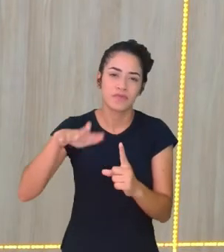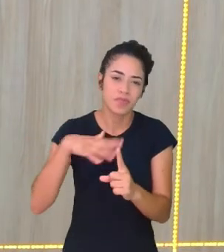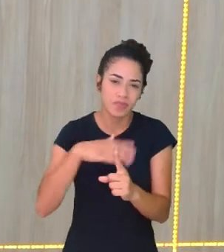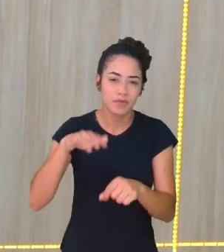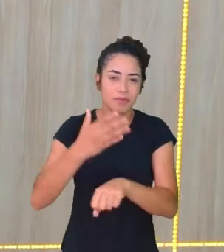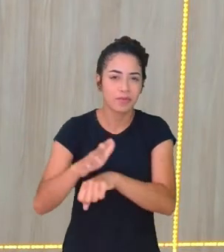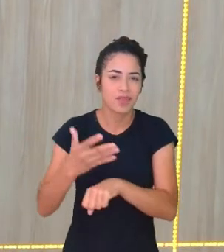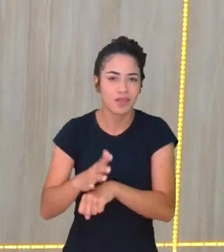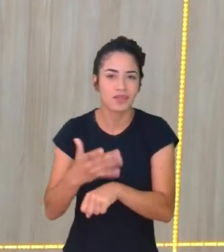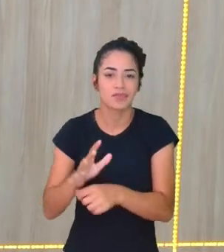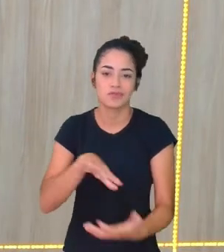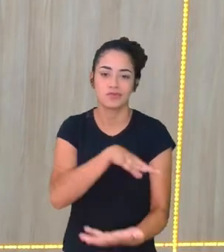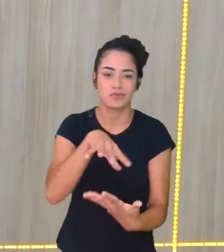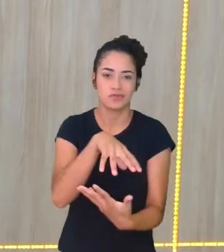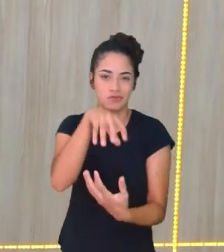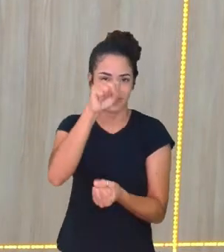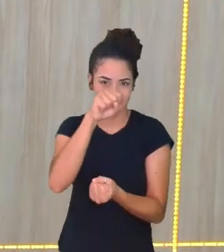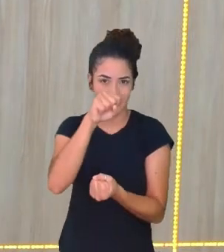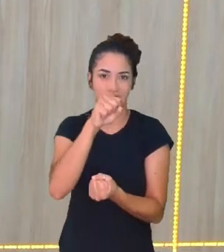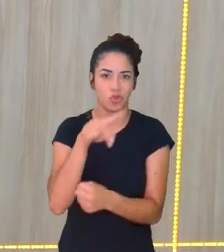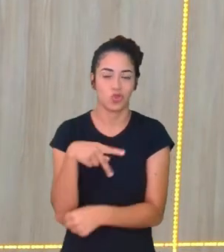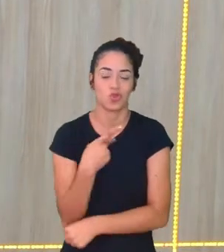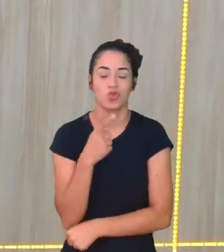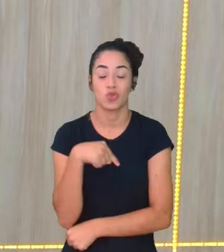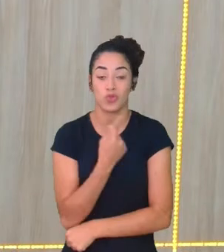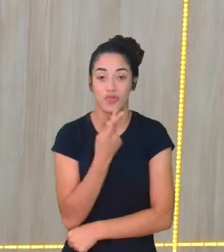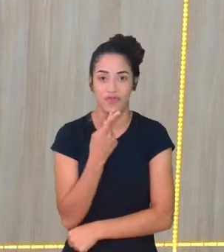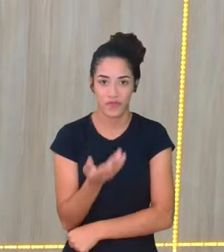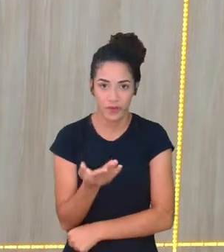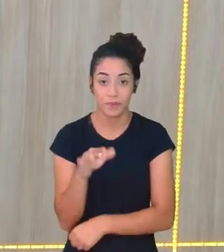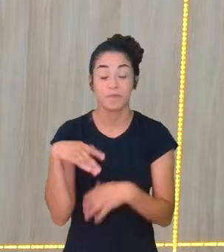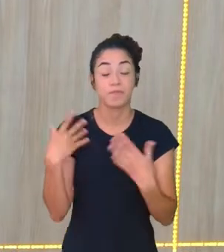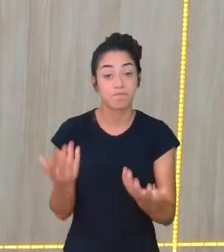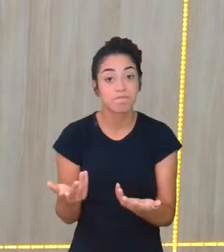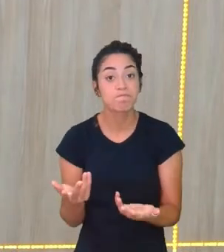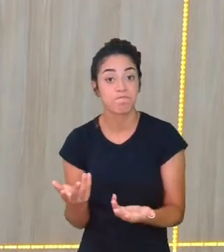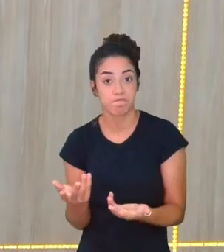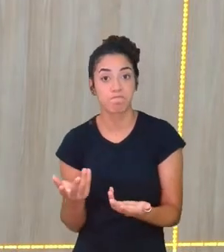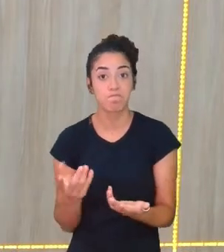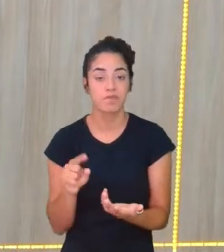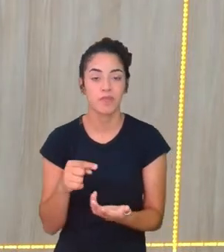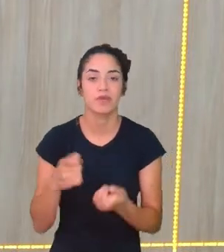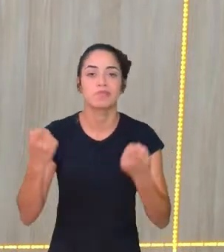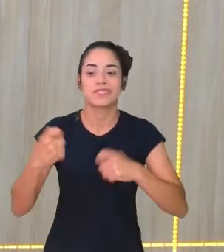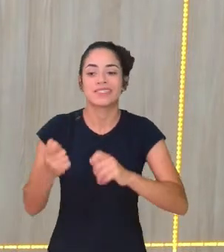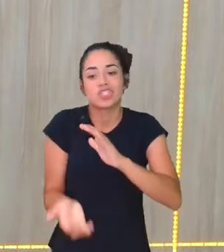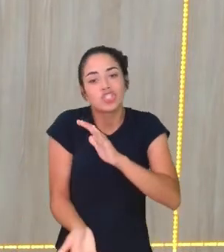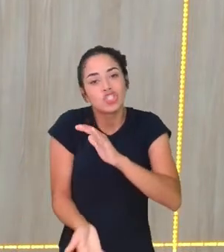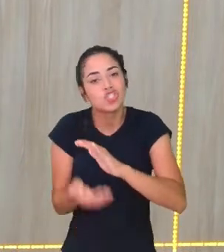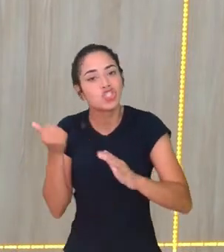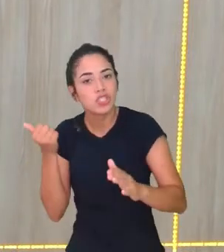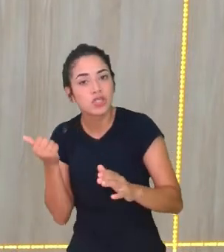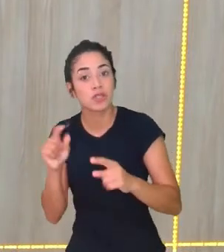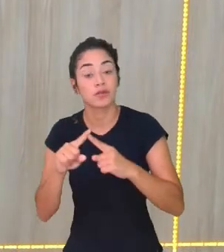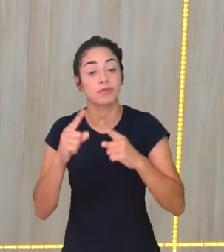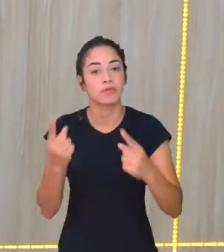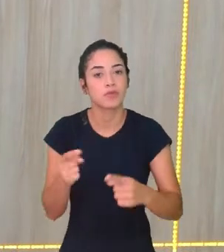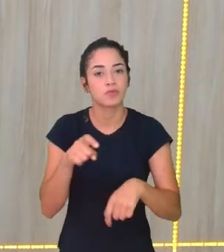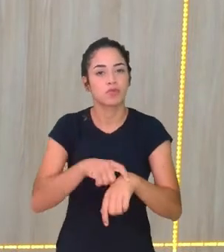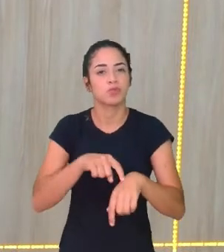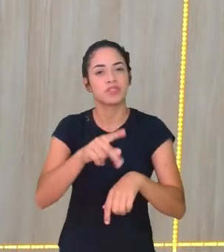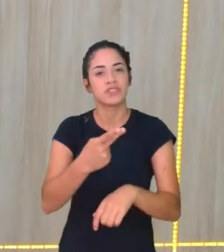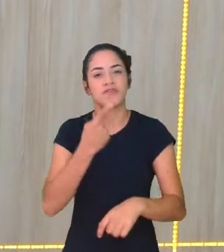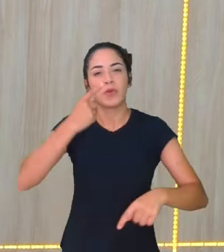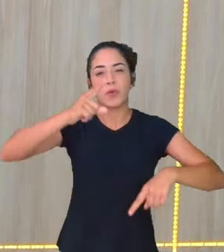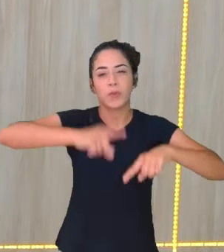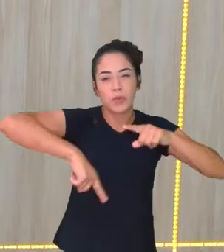ecológicas sustentáveis né que a gente chama Então nesse sentido é você retirar mas quando você fala de um